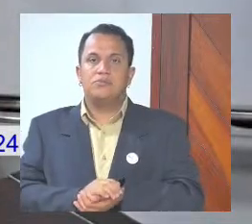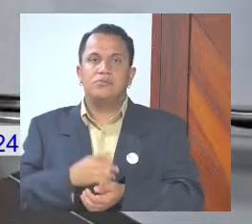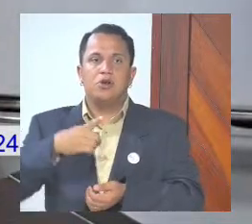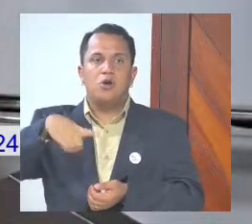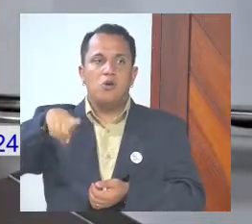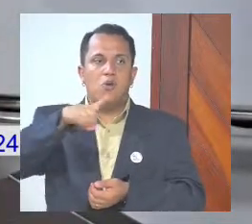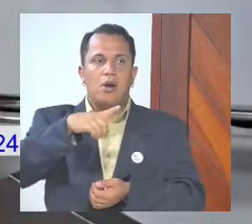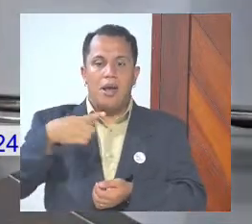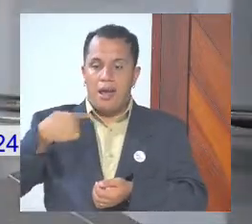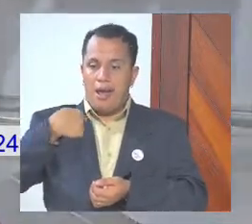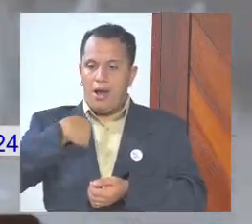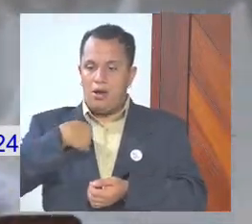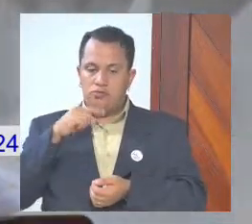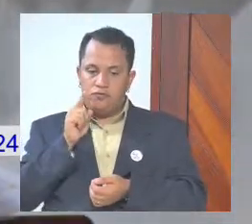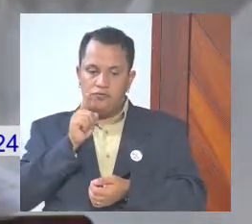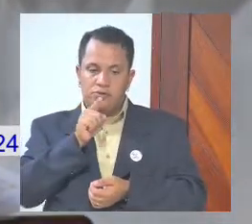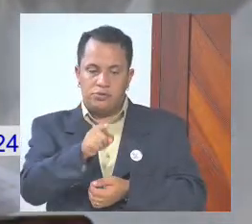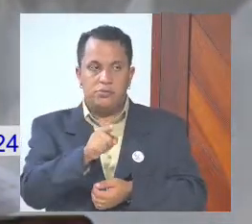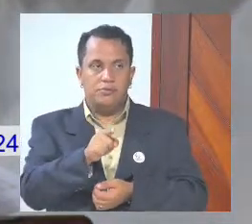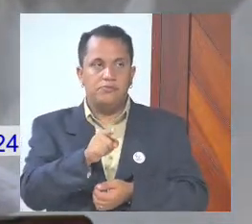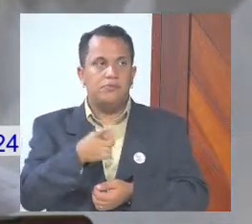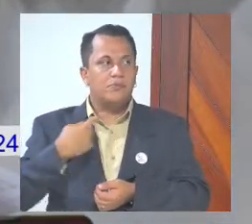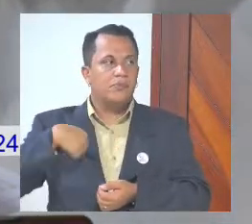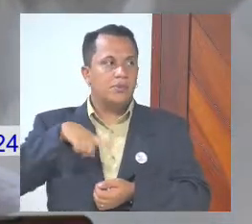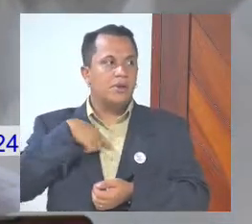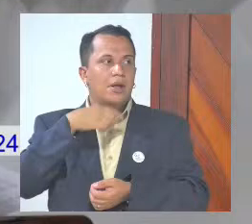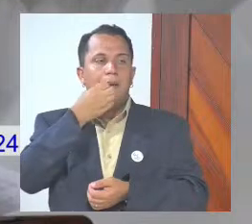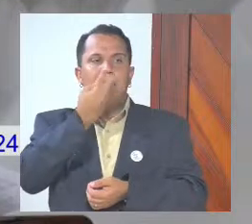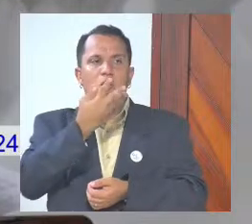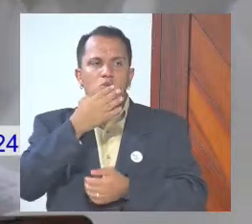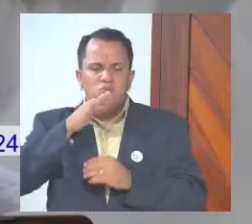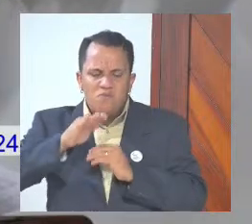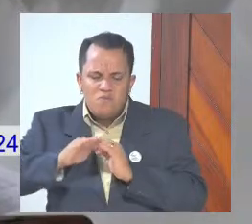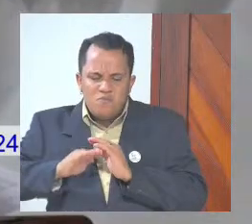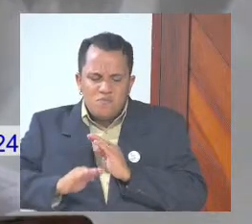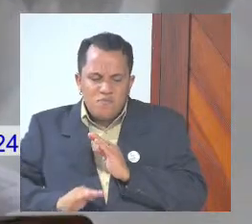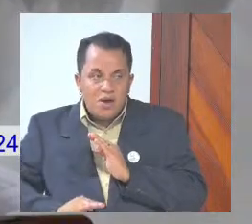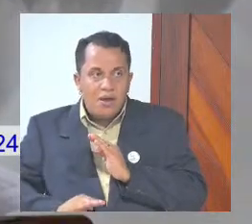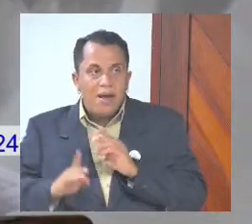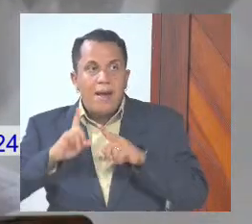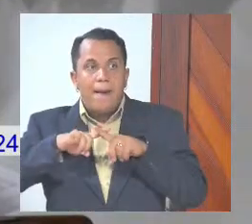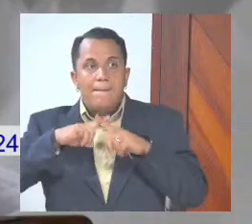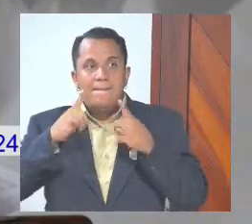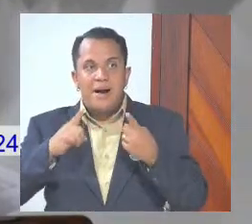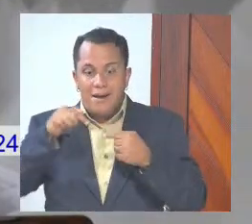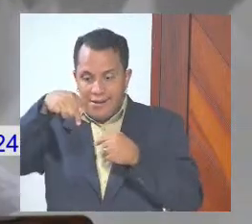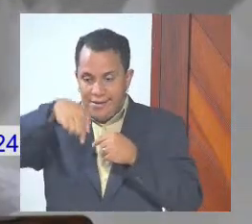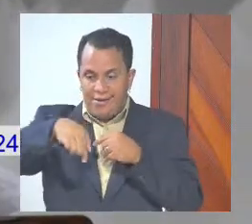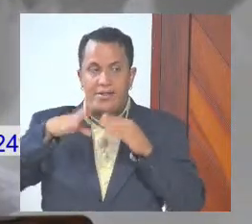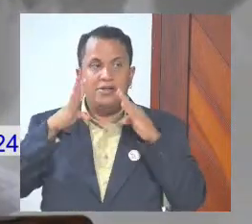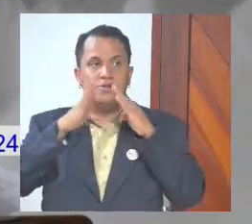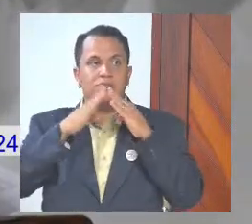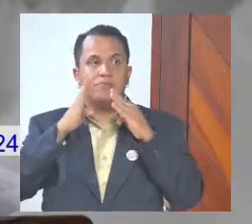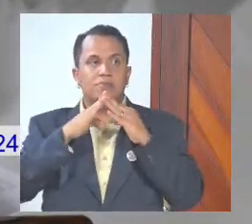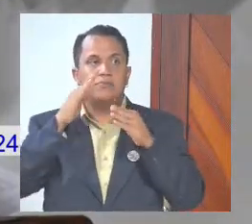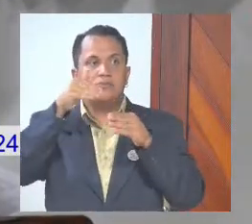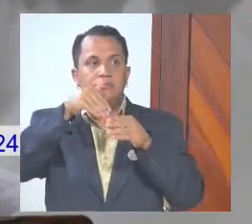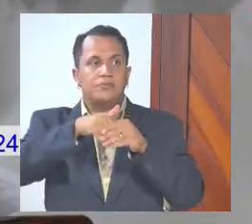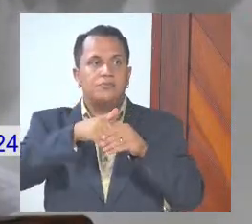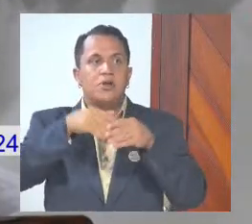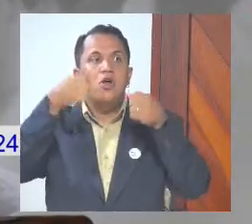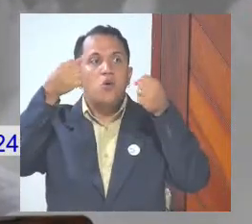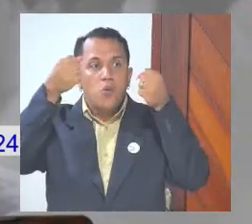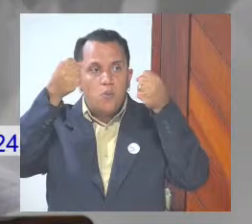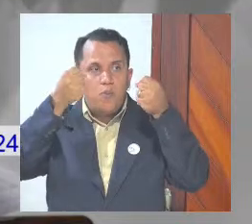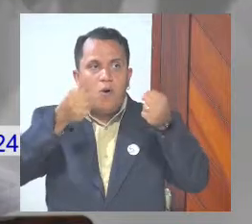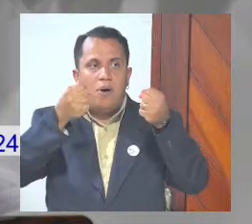vós, eu e vocês, somos bem pequenininhos. Mas aqui é a casa do